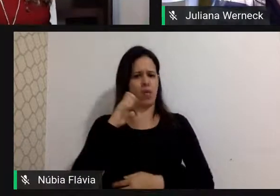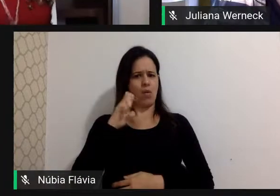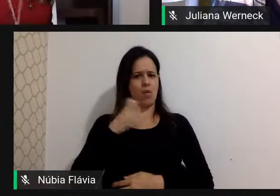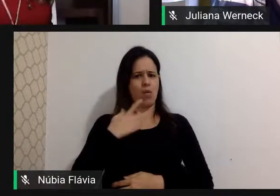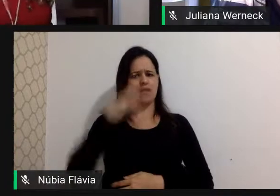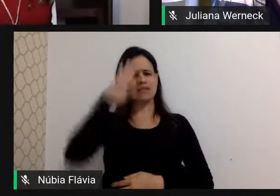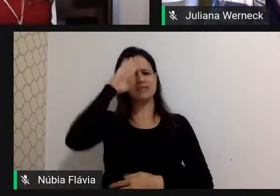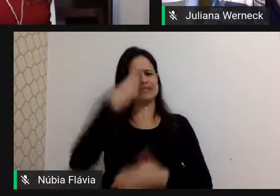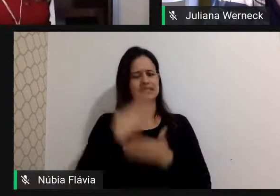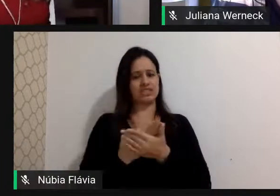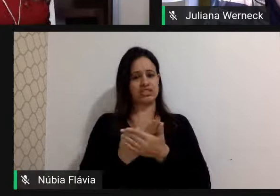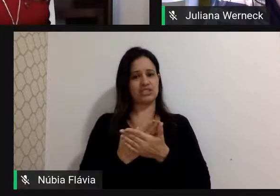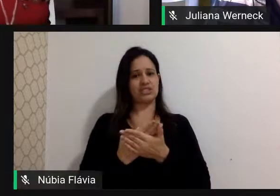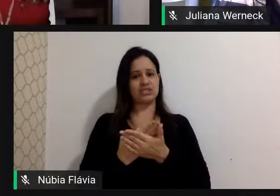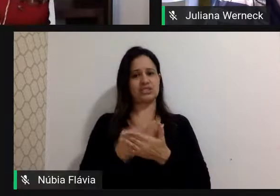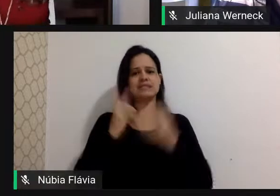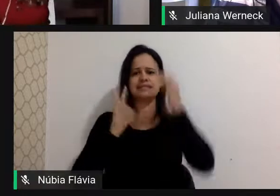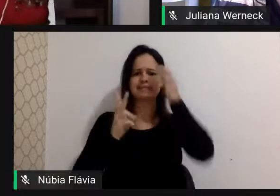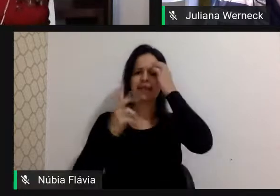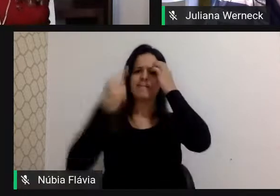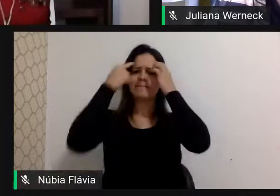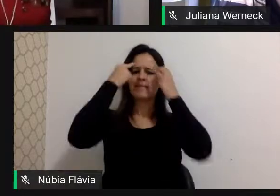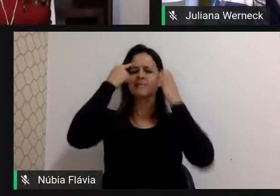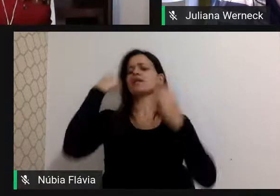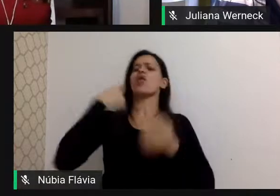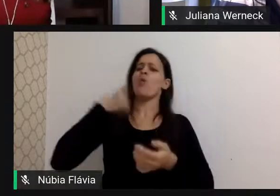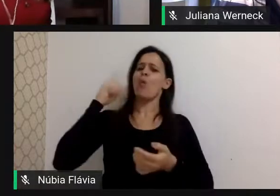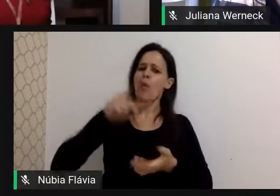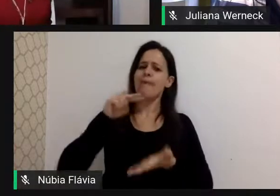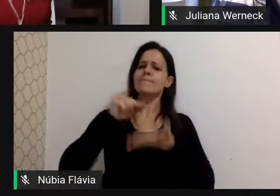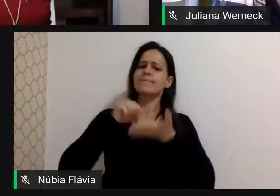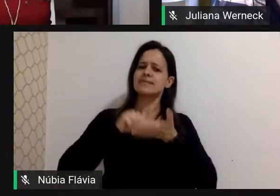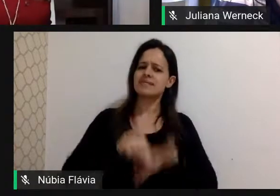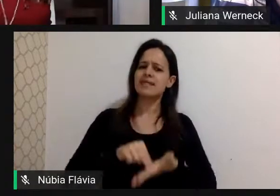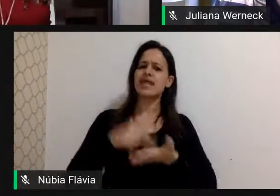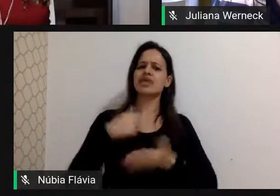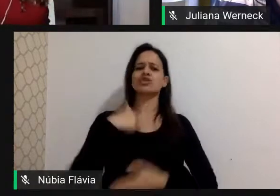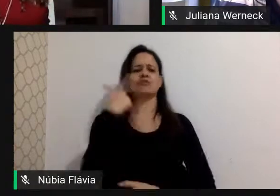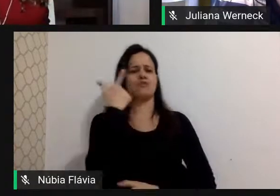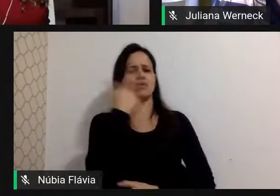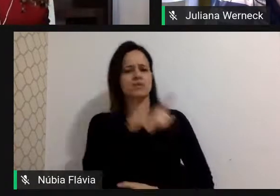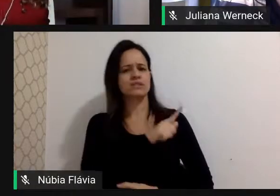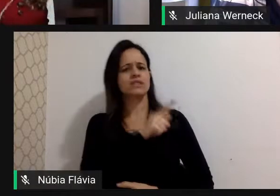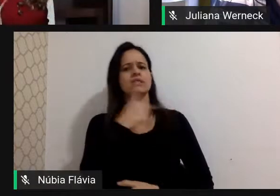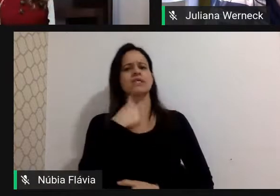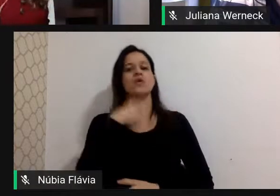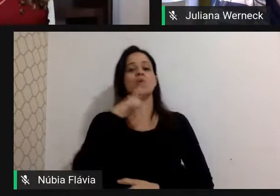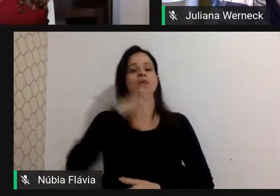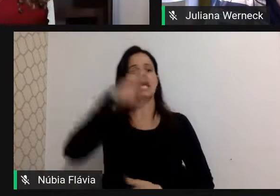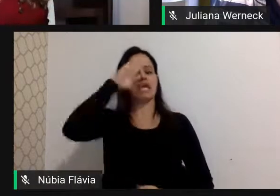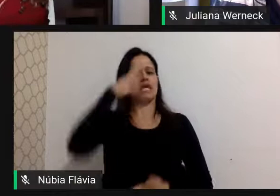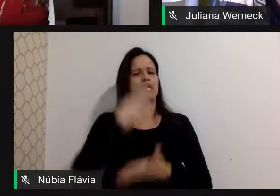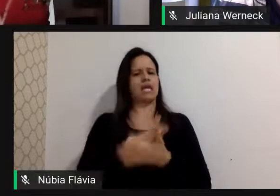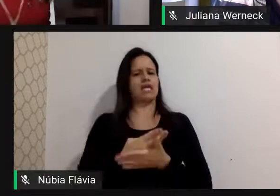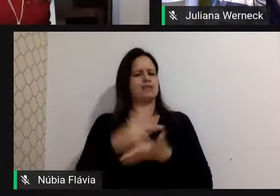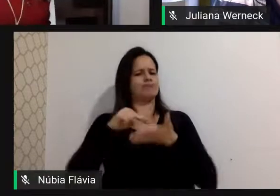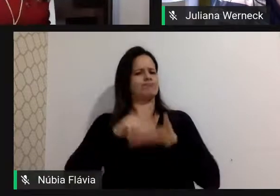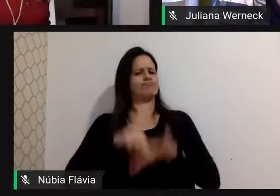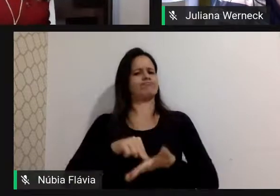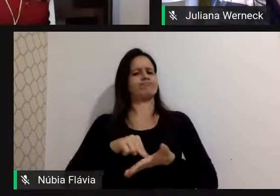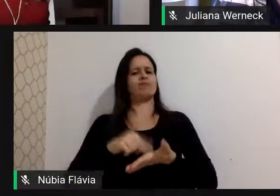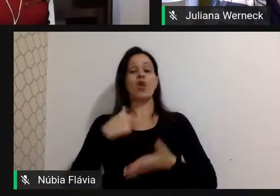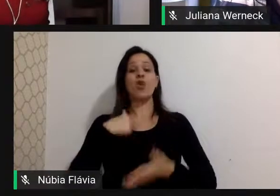desde cedo, sendo essa pessoa persistente e insistente. No fundo, eu tinha uma crença muito grande de que eu só